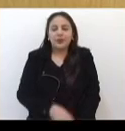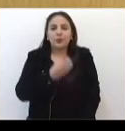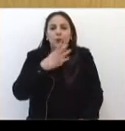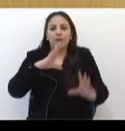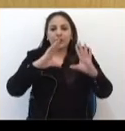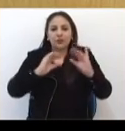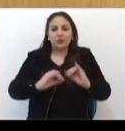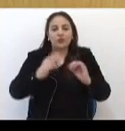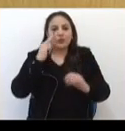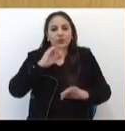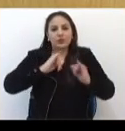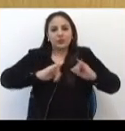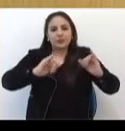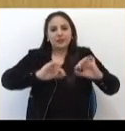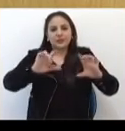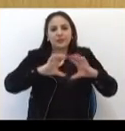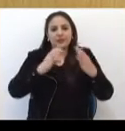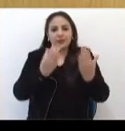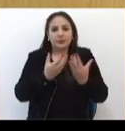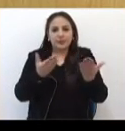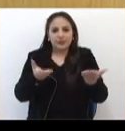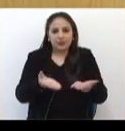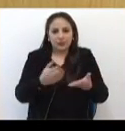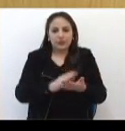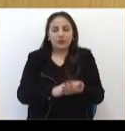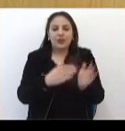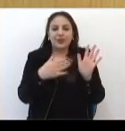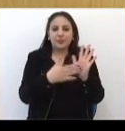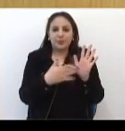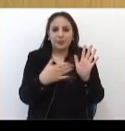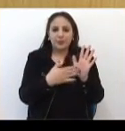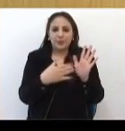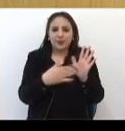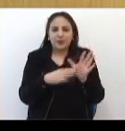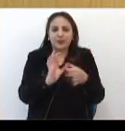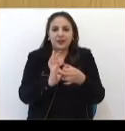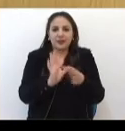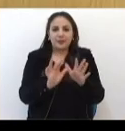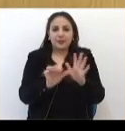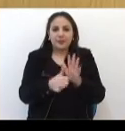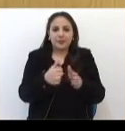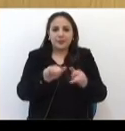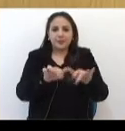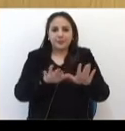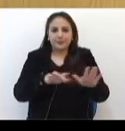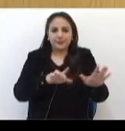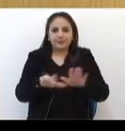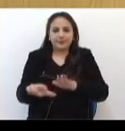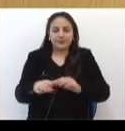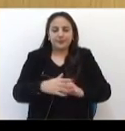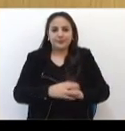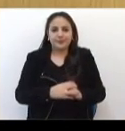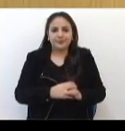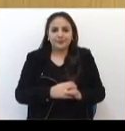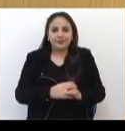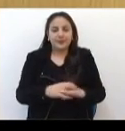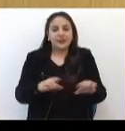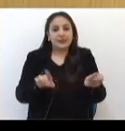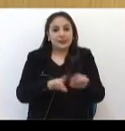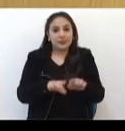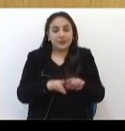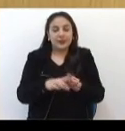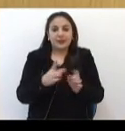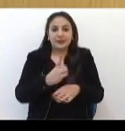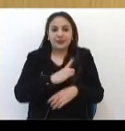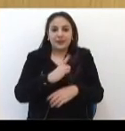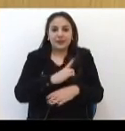Boa noite, veja no Jornal da Câmara de hoje as propostas aprovadas na primeira plenária da semana. Entre elas, a